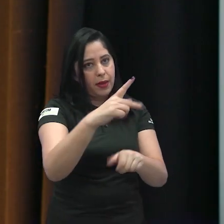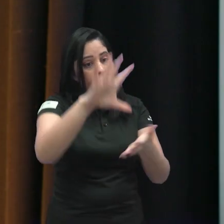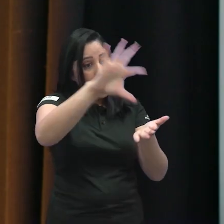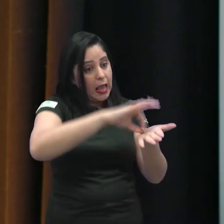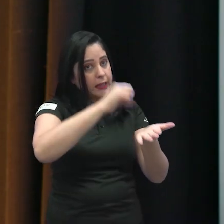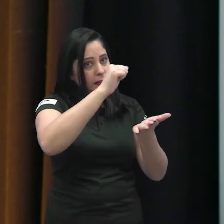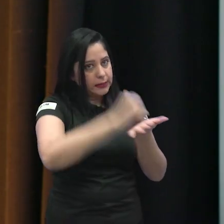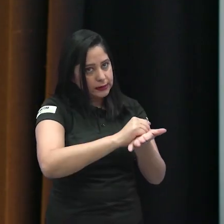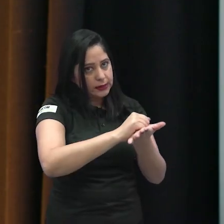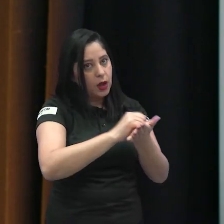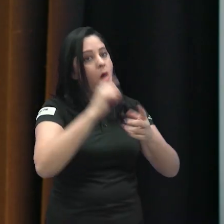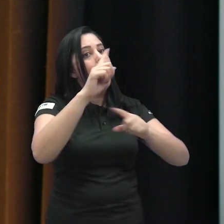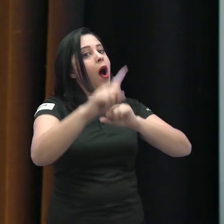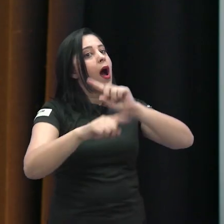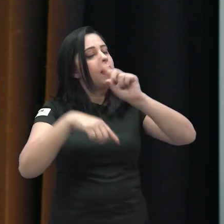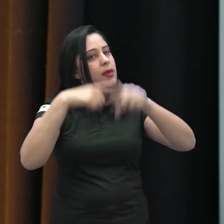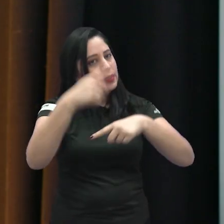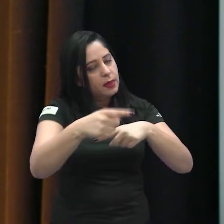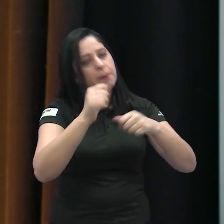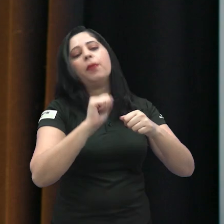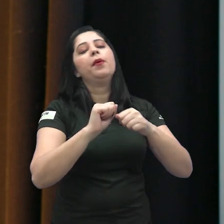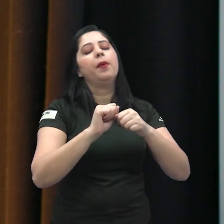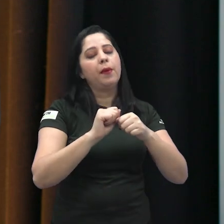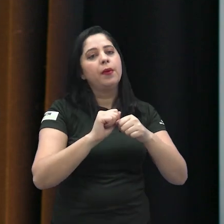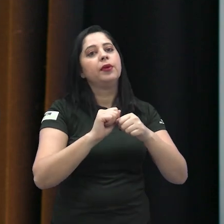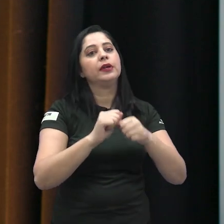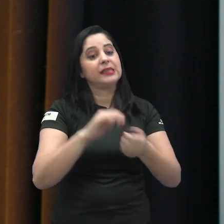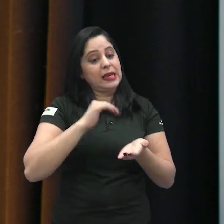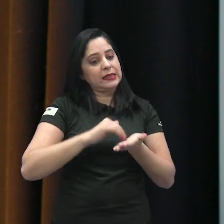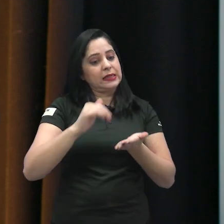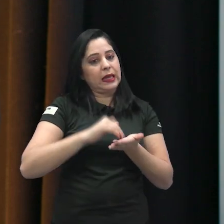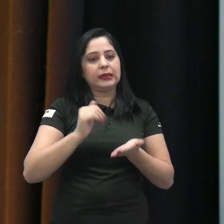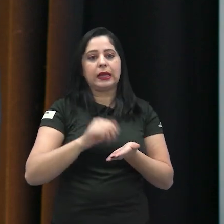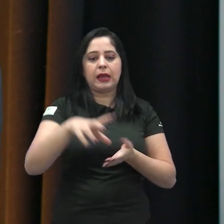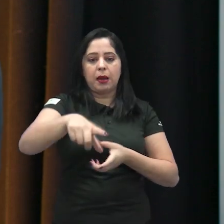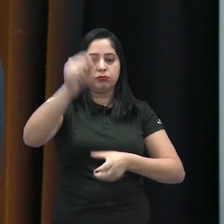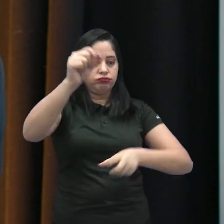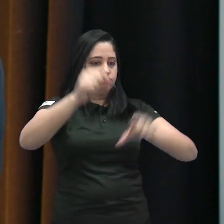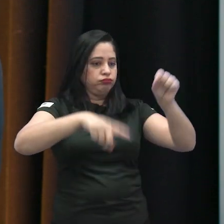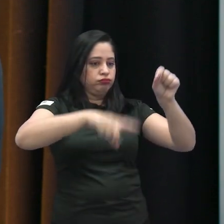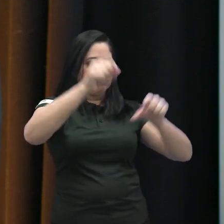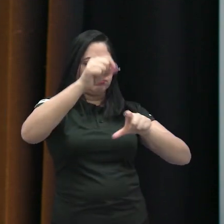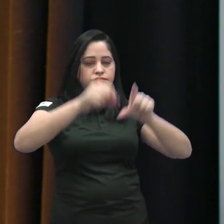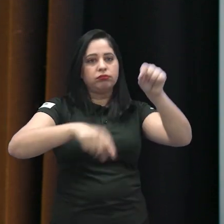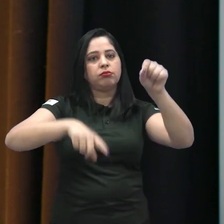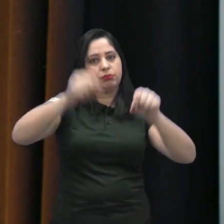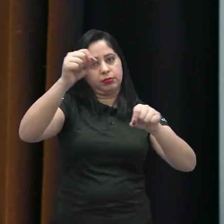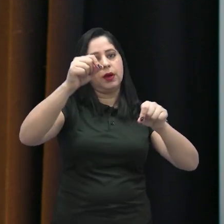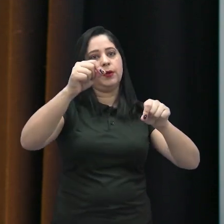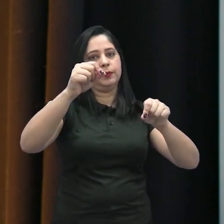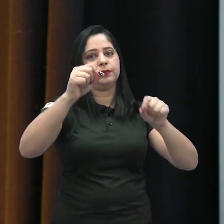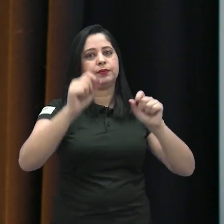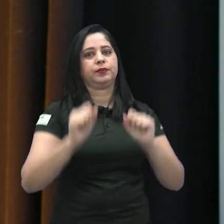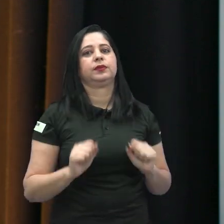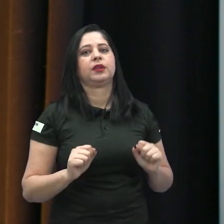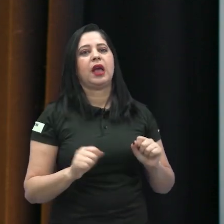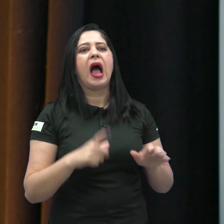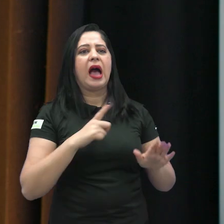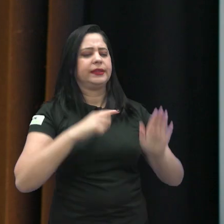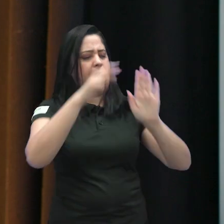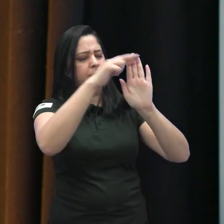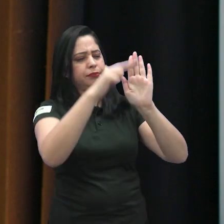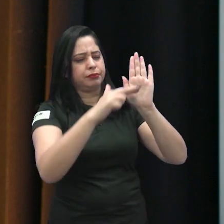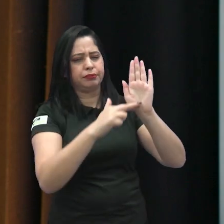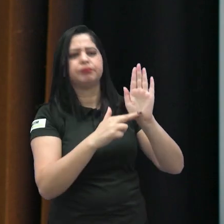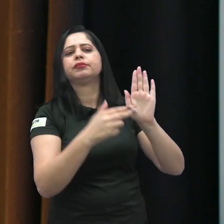participa das seletivas. Também através das redes sociais da própria Secretaria de Esportes, dentro das modalidades específicas, ela tem